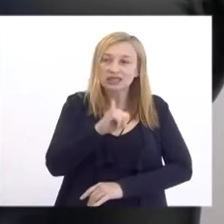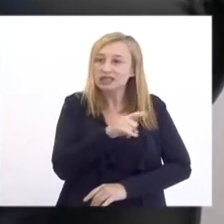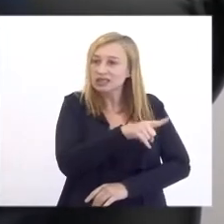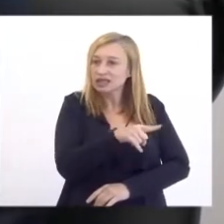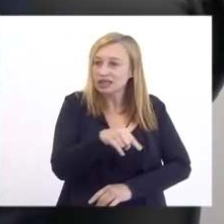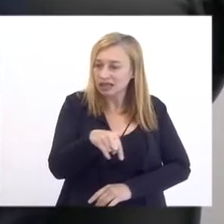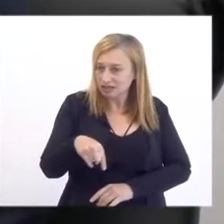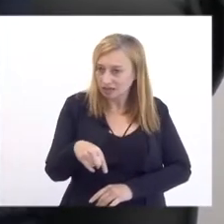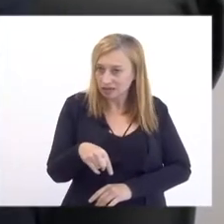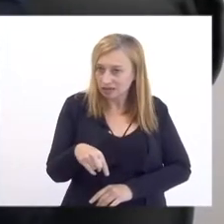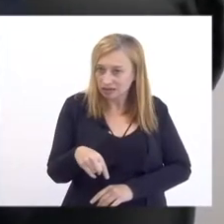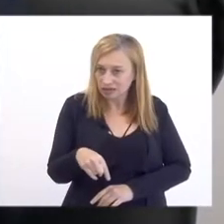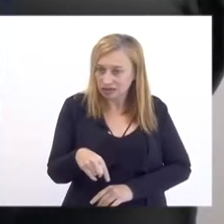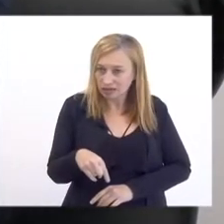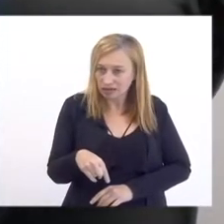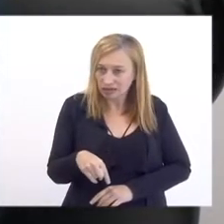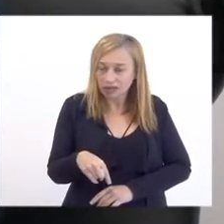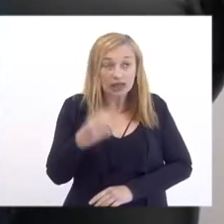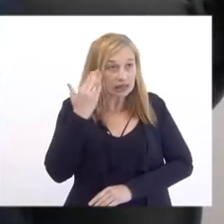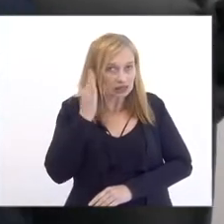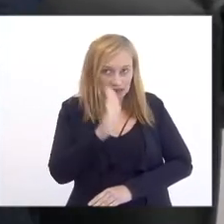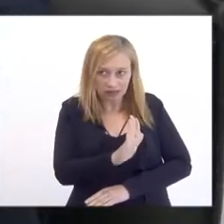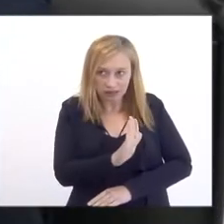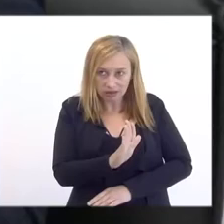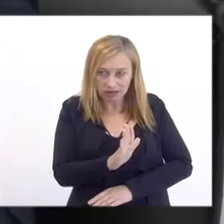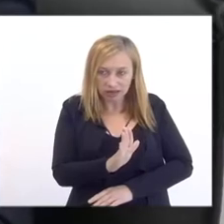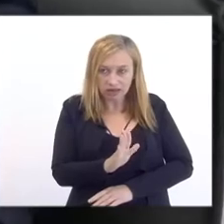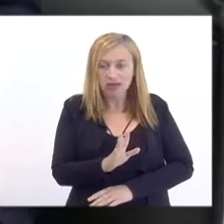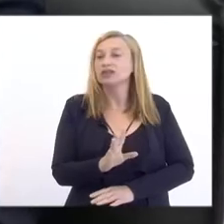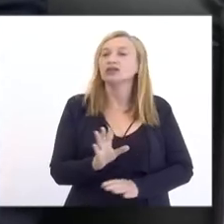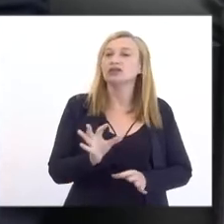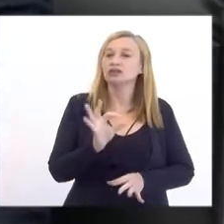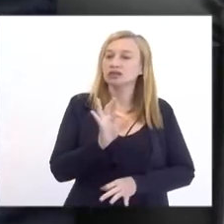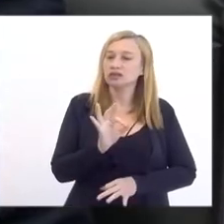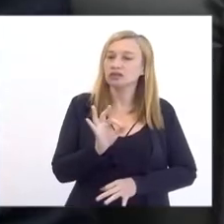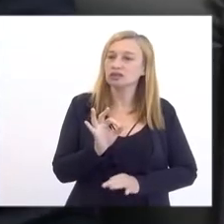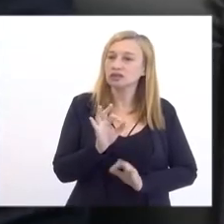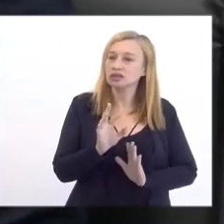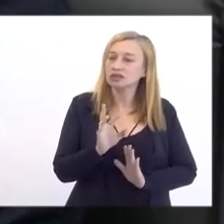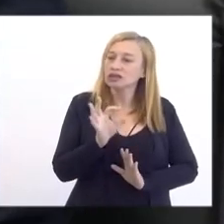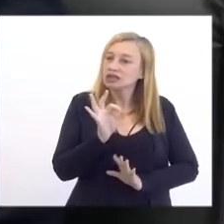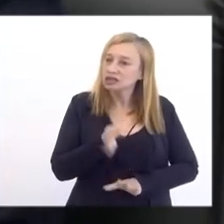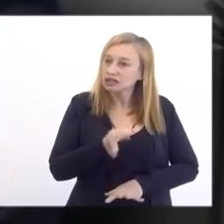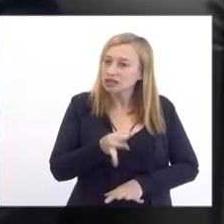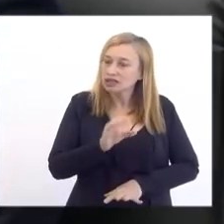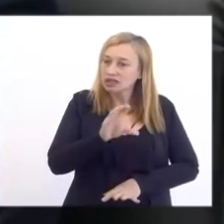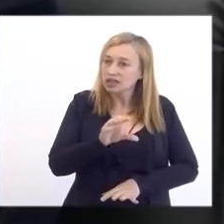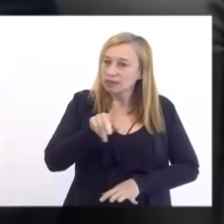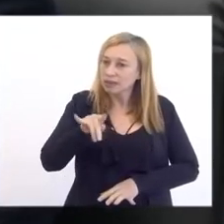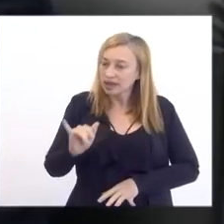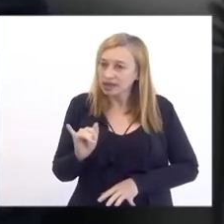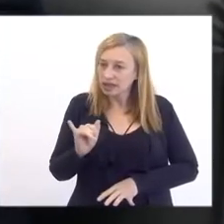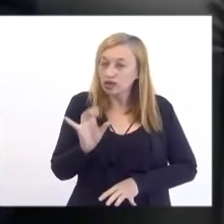aqui, por uma questão. Entendo o que eu vou dizer. Regimentalmente, Valdec, a CPI precisa ser apreciada em último plano